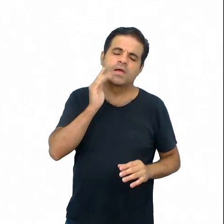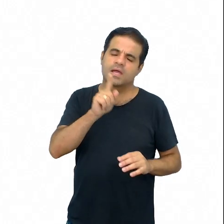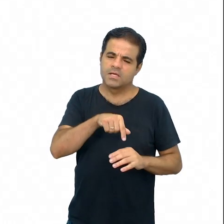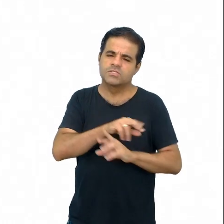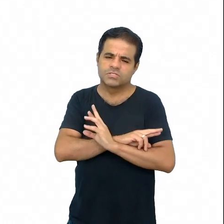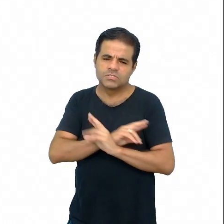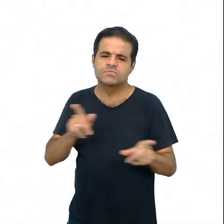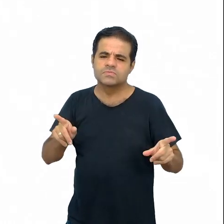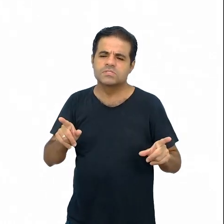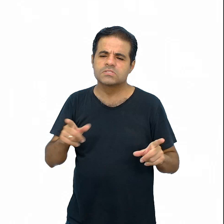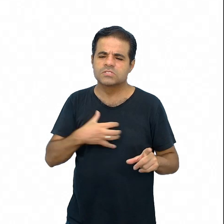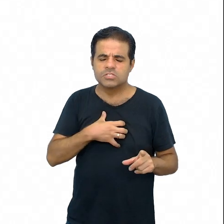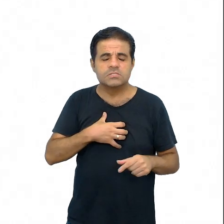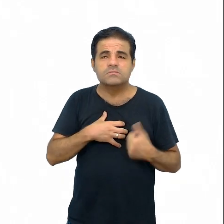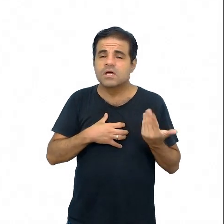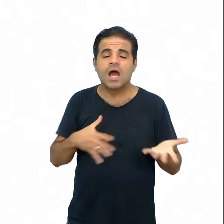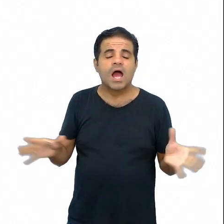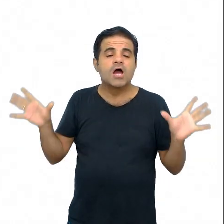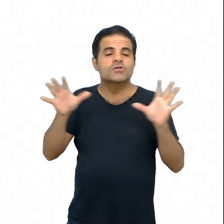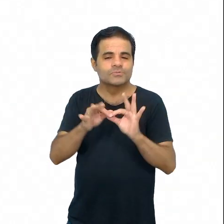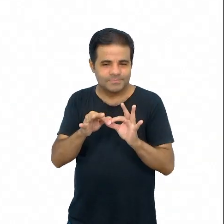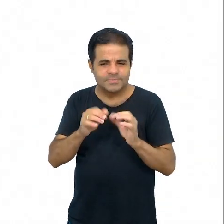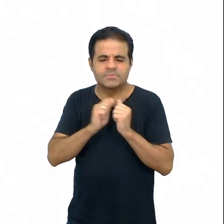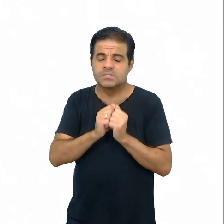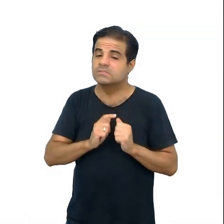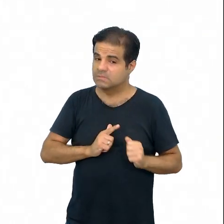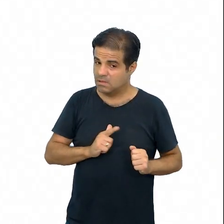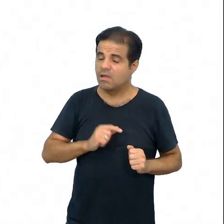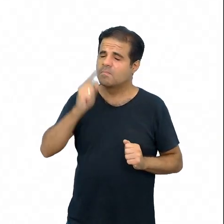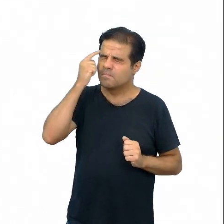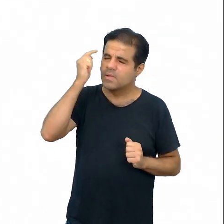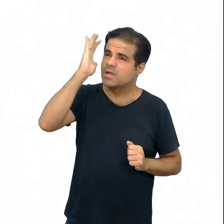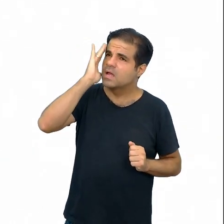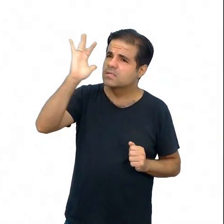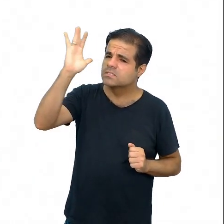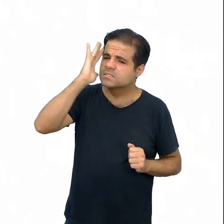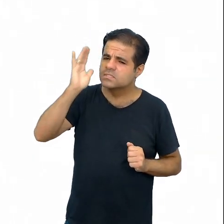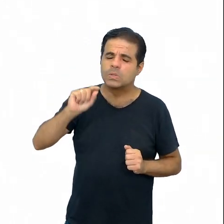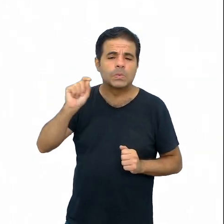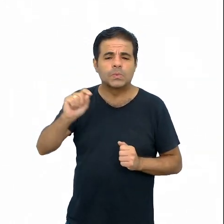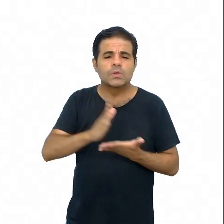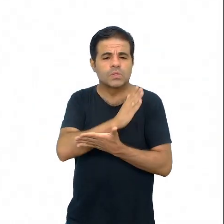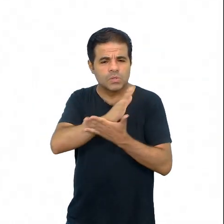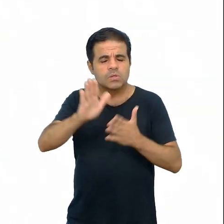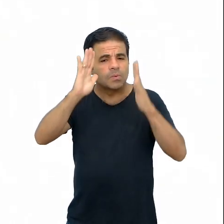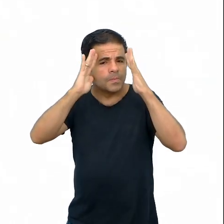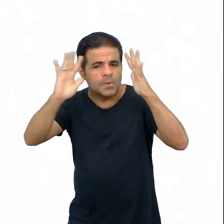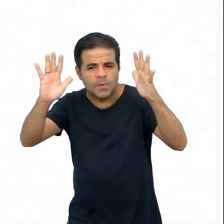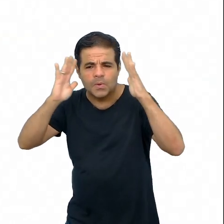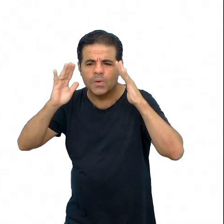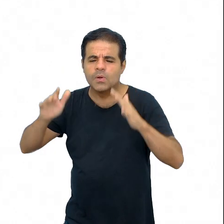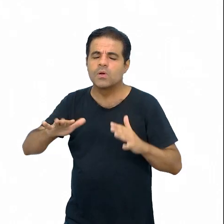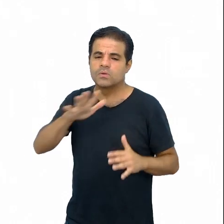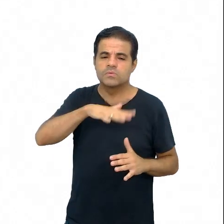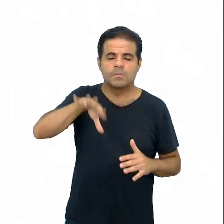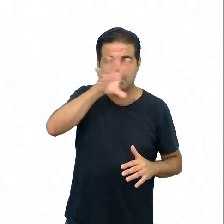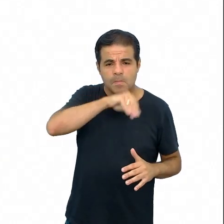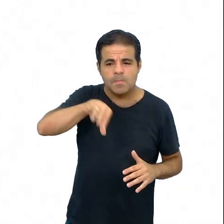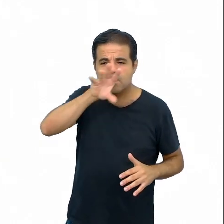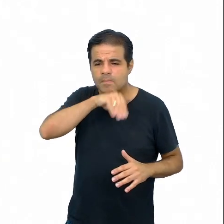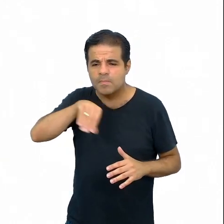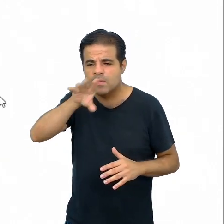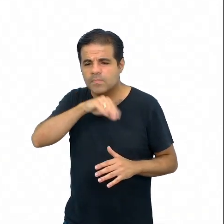estar aqui, de certa maneira, associados. Ainda pensando um pouquinho, né, sobre algumas reflexões acerca da